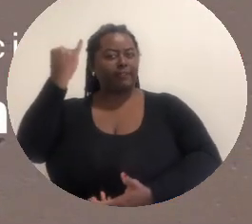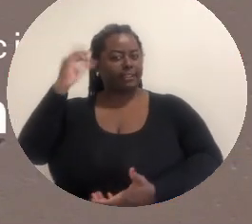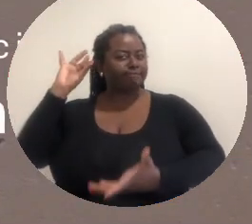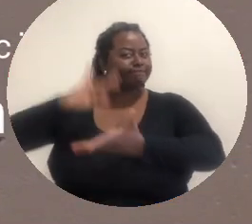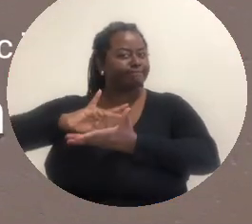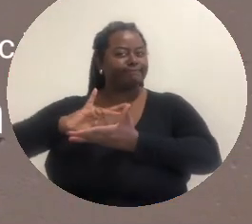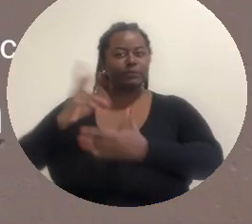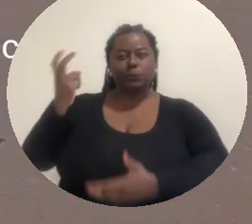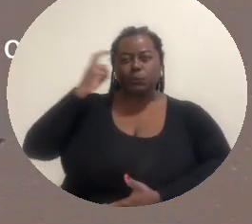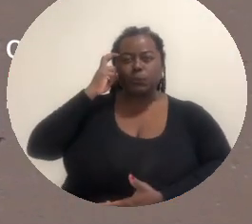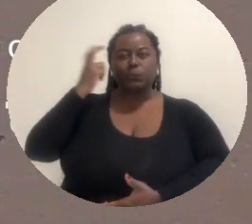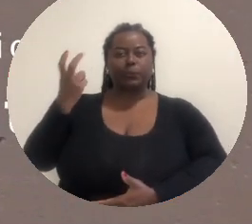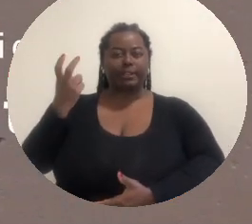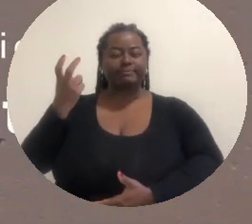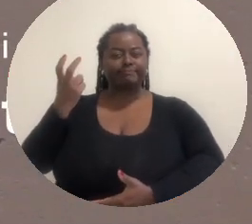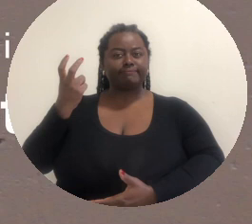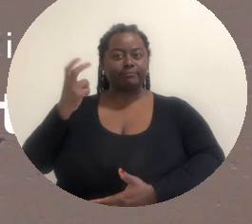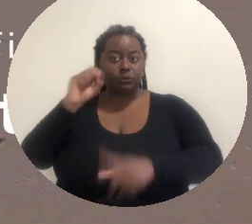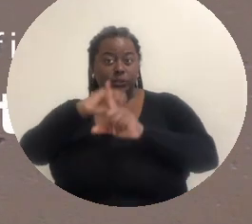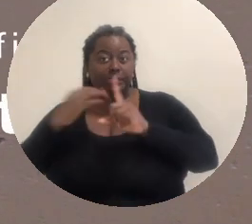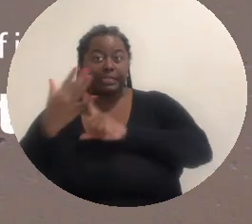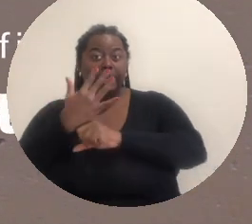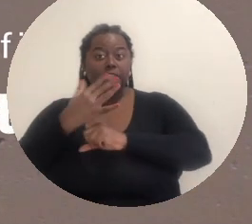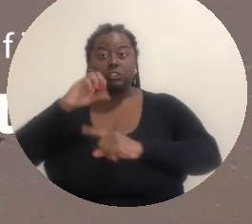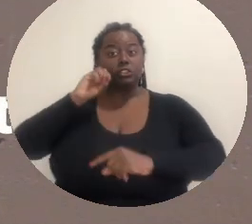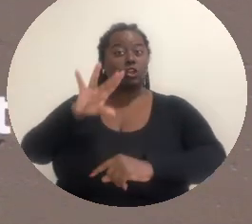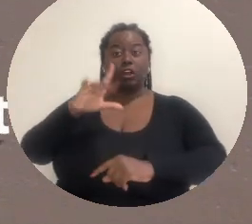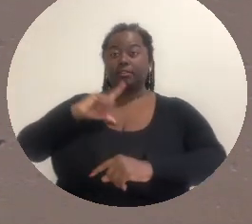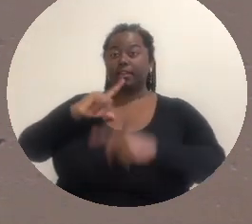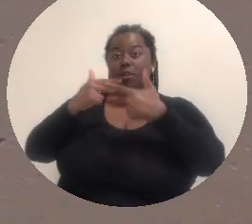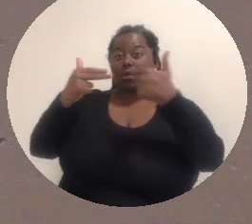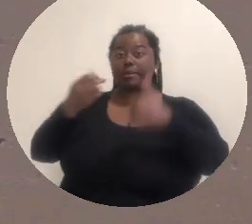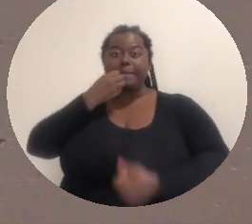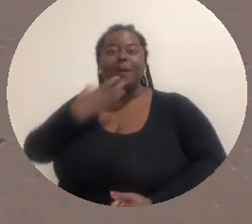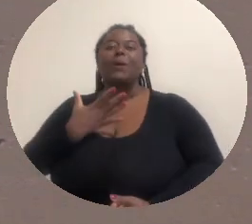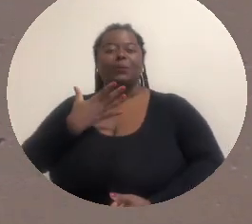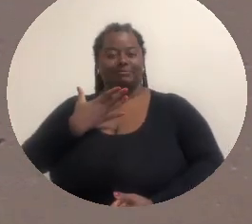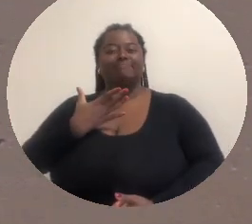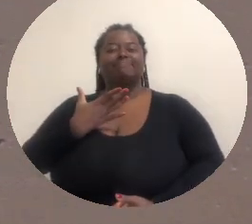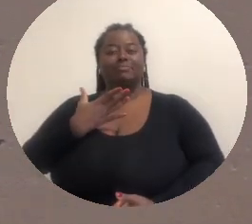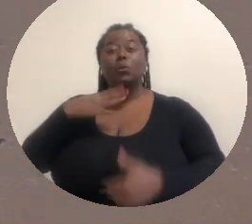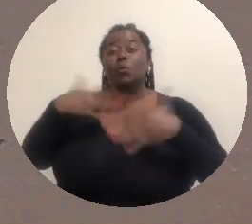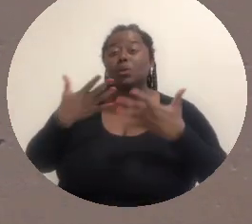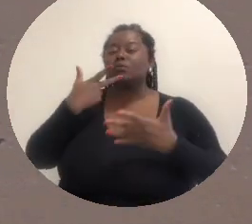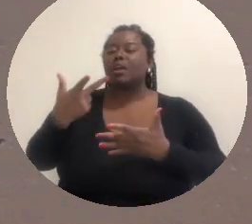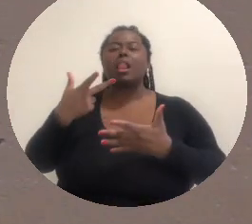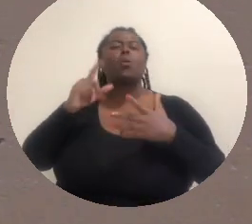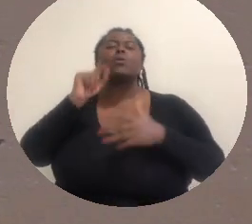quanto a nossa sociedade realmente só tem lado bom, porque quando a gente fala o que é o Brasil, normalmente a gente lembra das